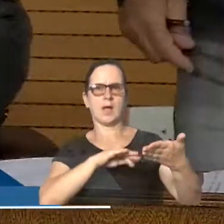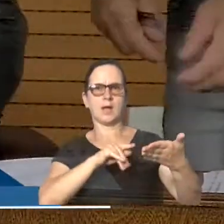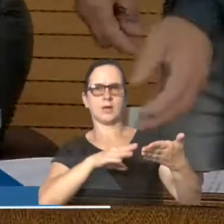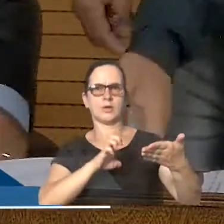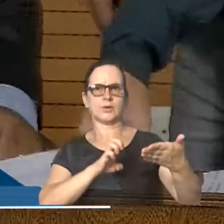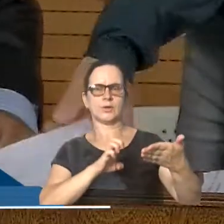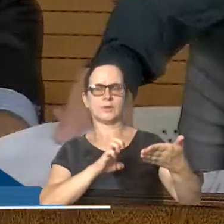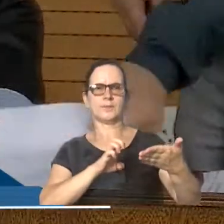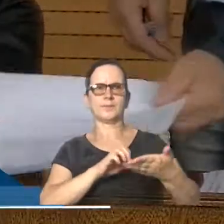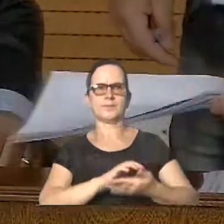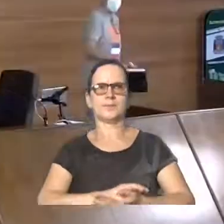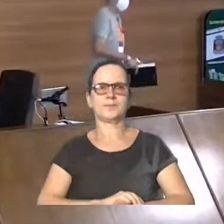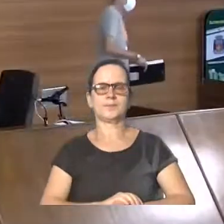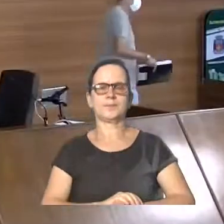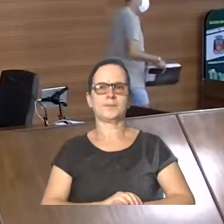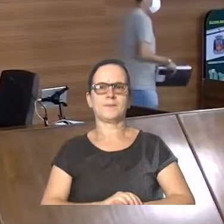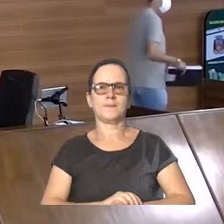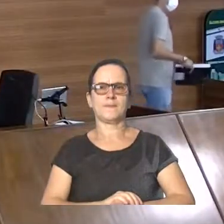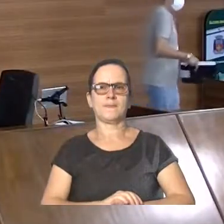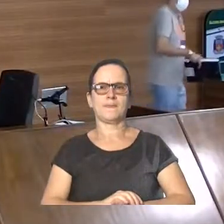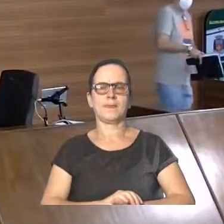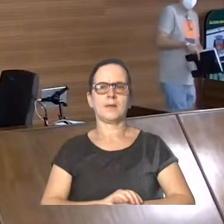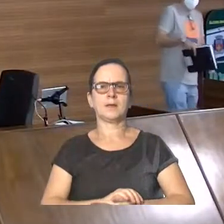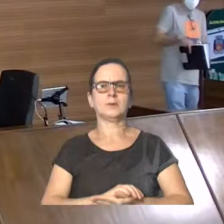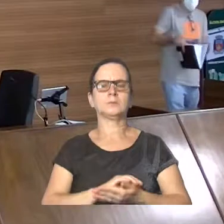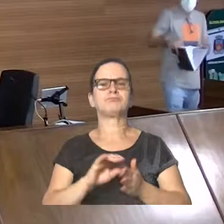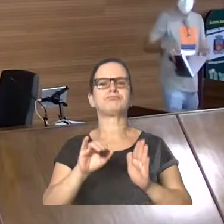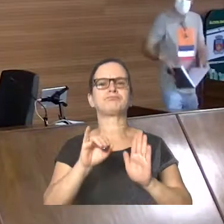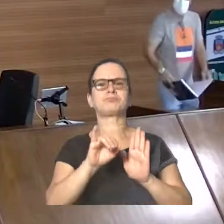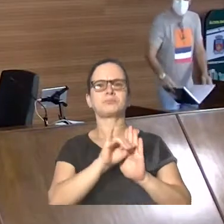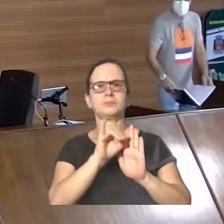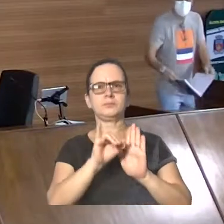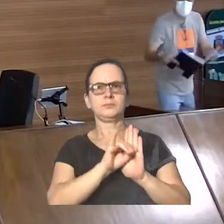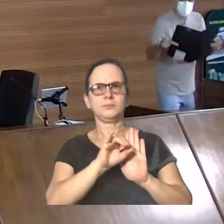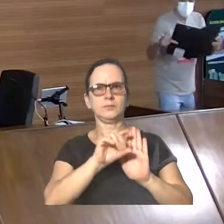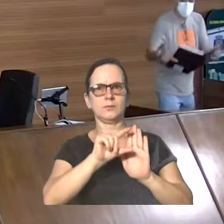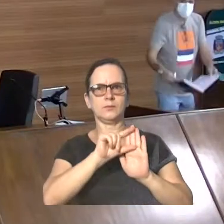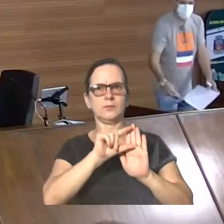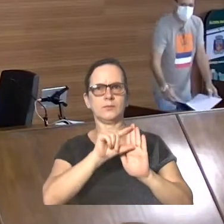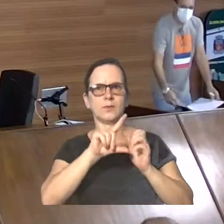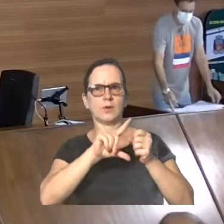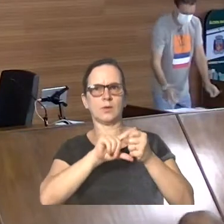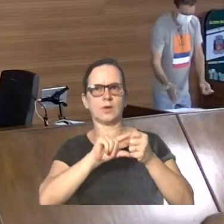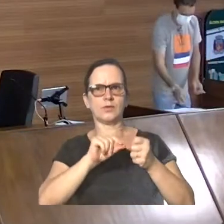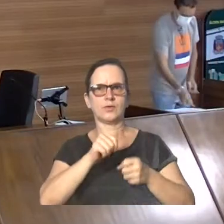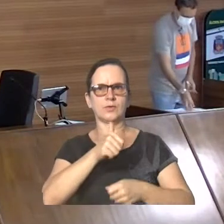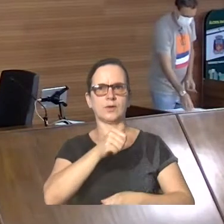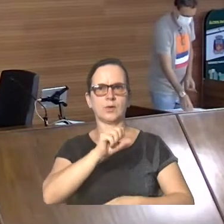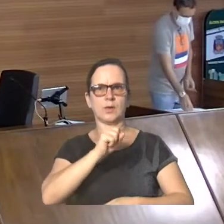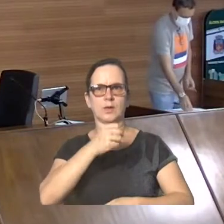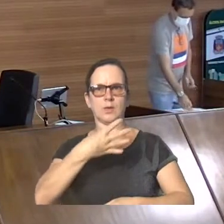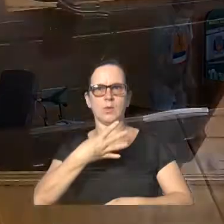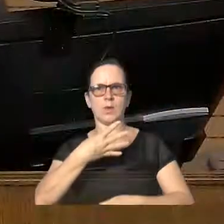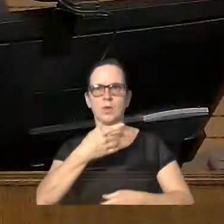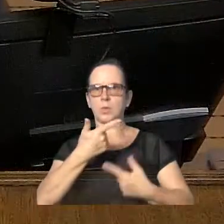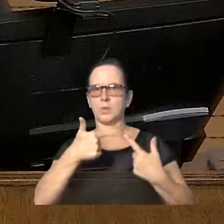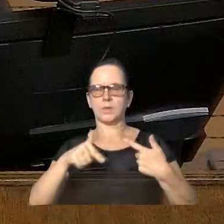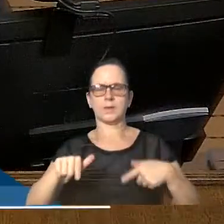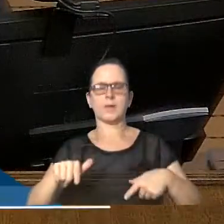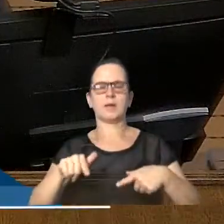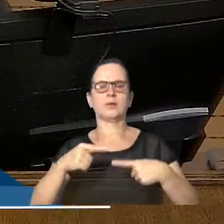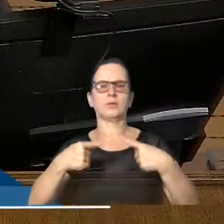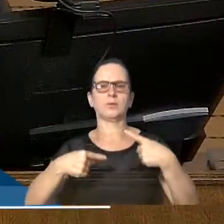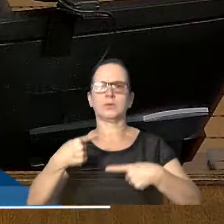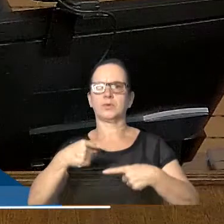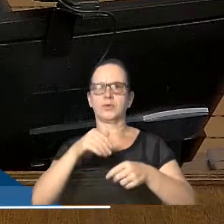vereador. Conforme disposto no inciso 8º do artigo 174 do regimento interno, não cabe discussão e declaração